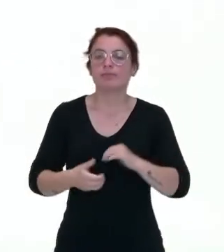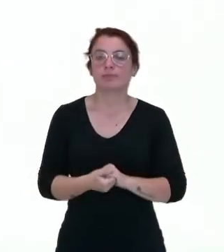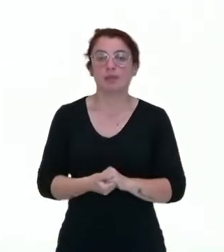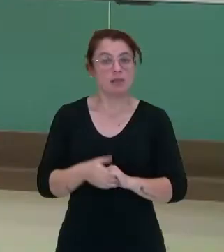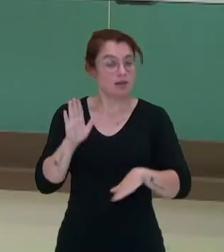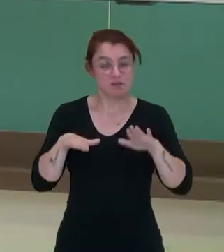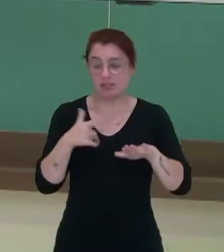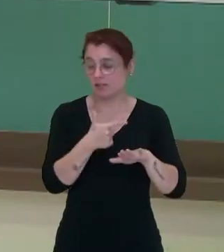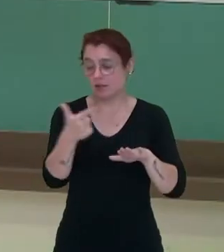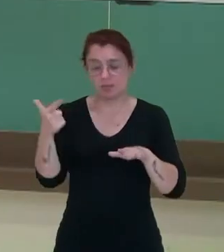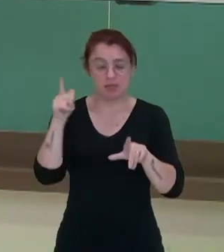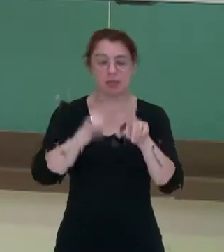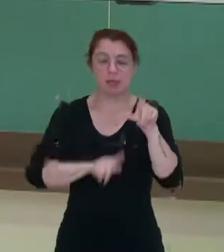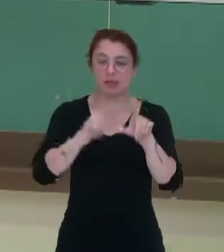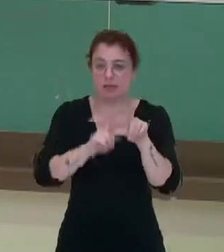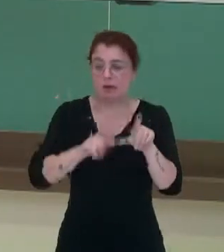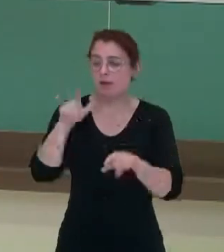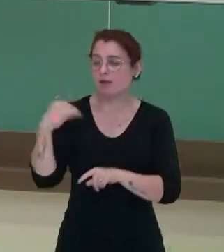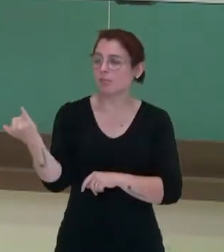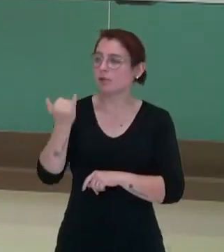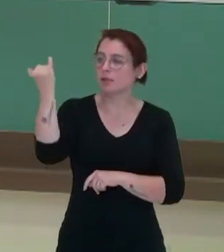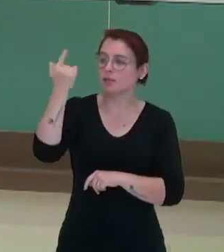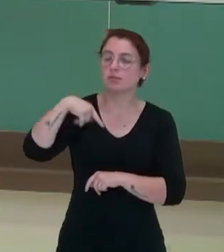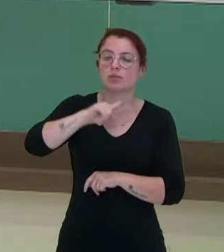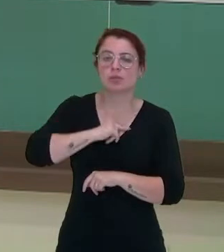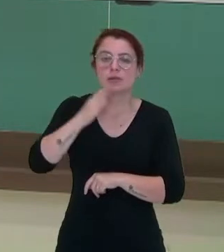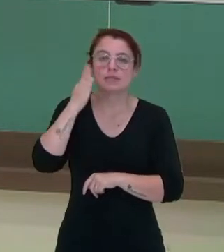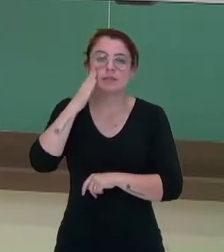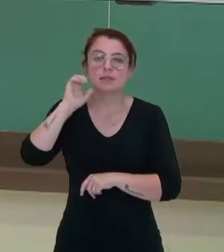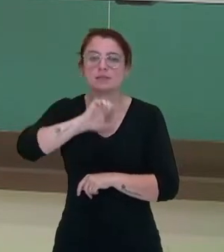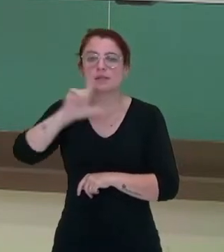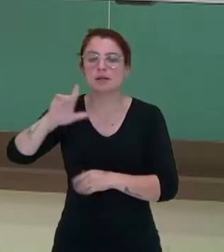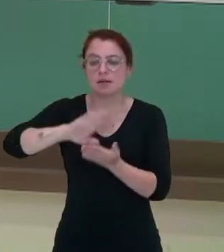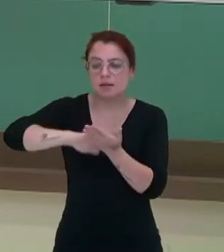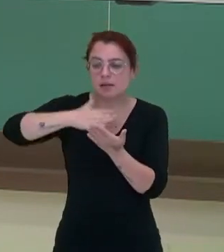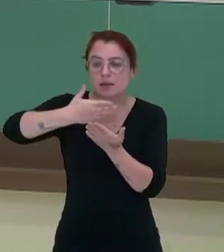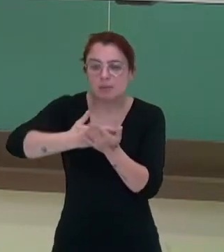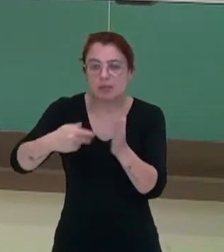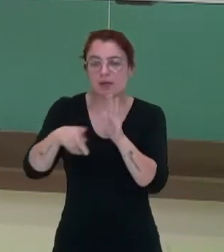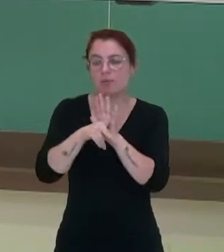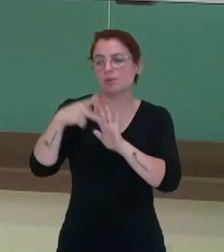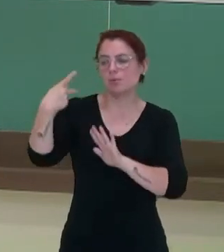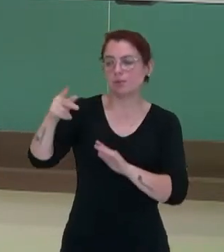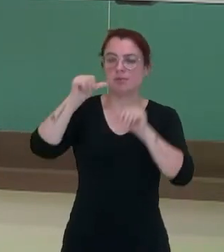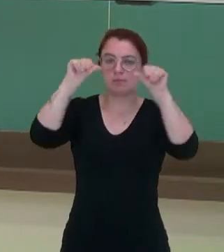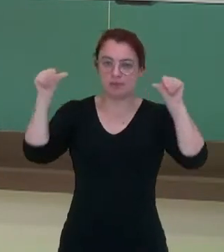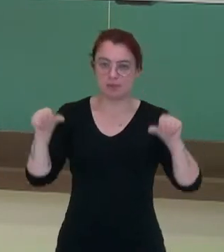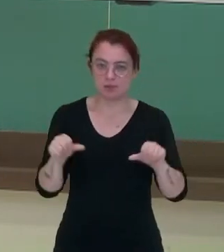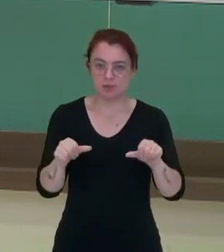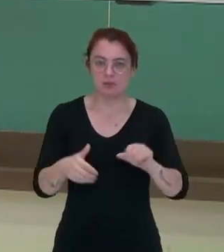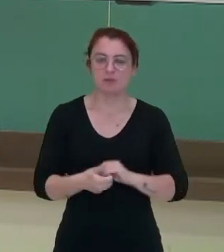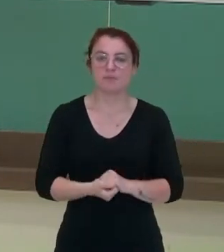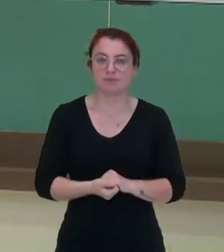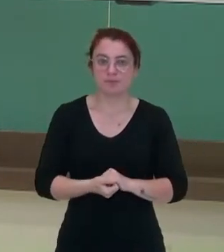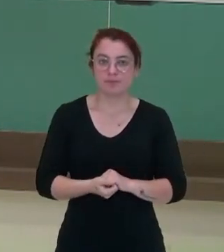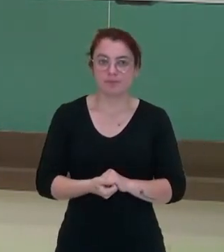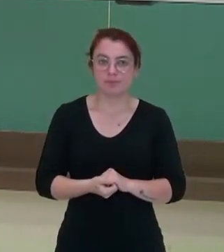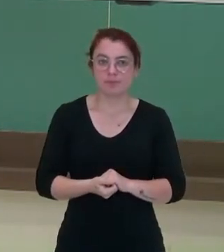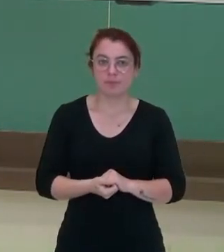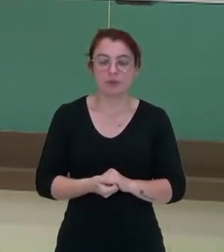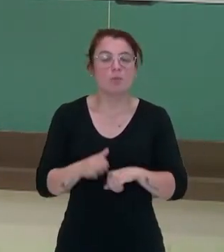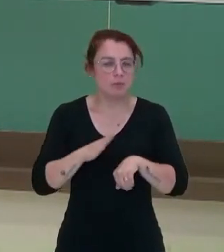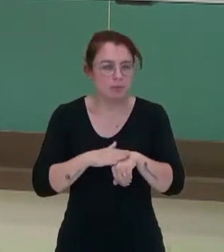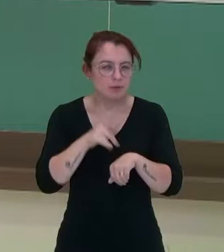letras, super importante nós interpretarmos, fazer a leitura dessa imagem. Enquanto você